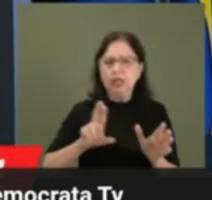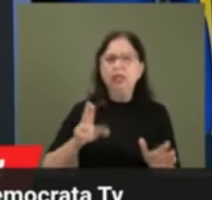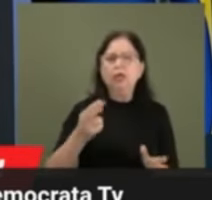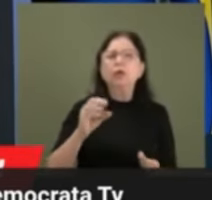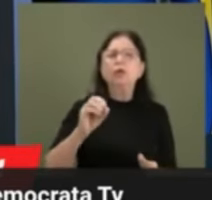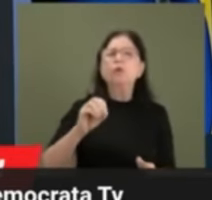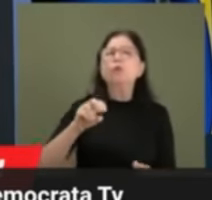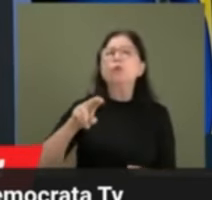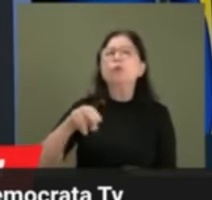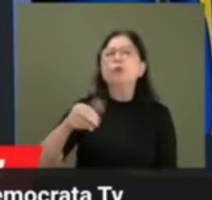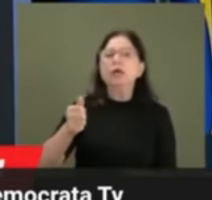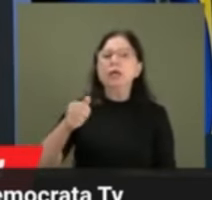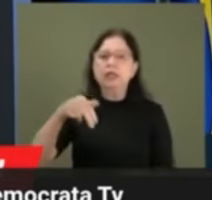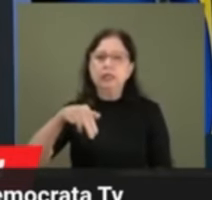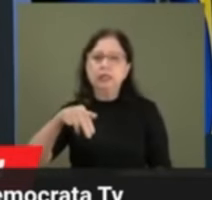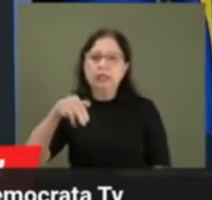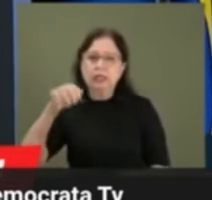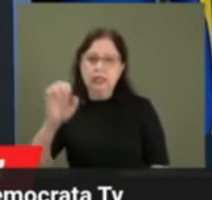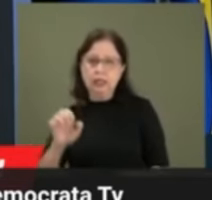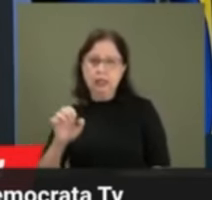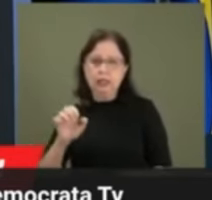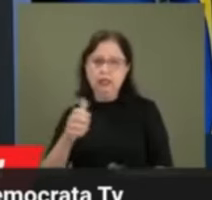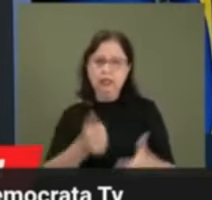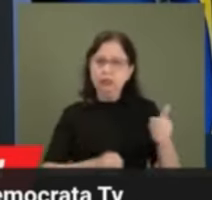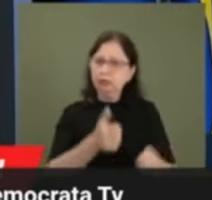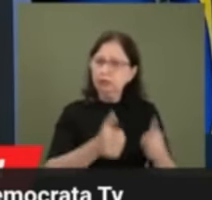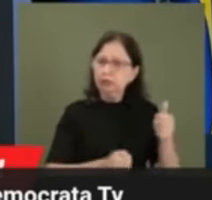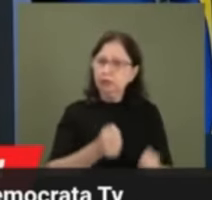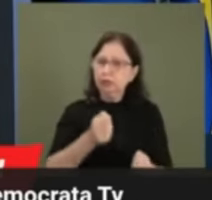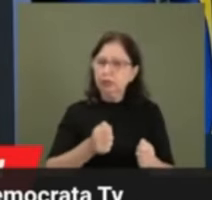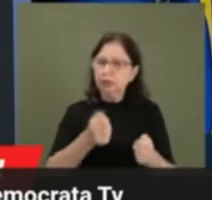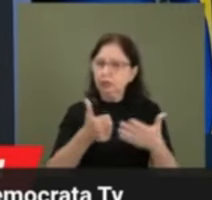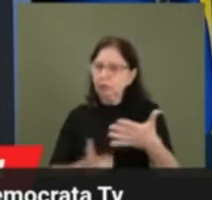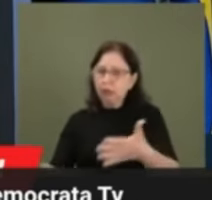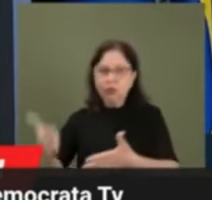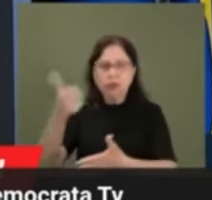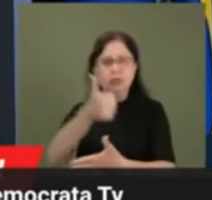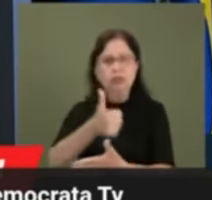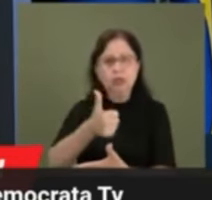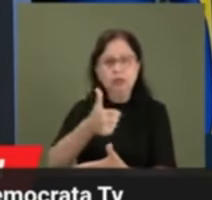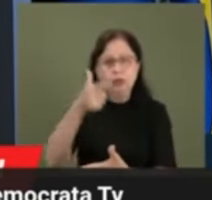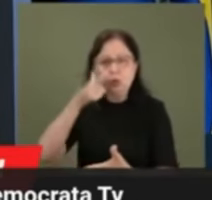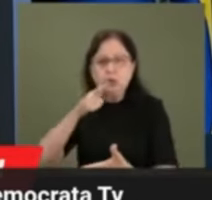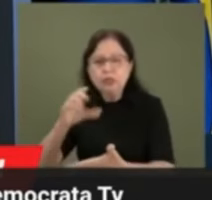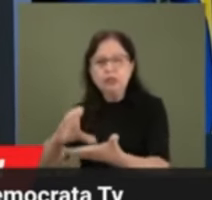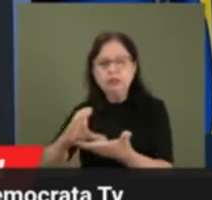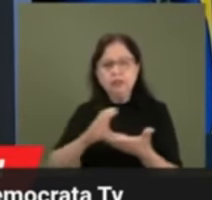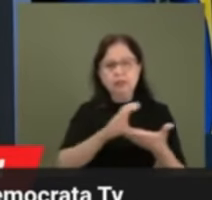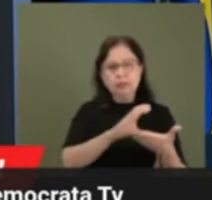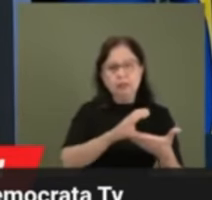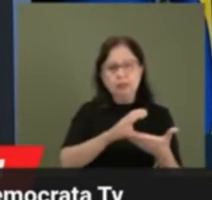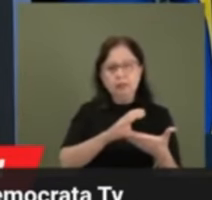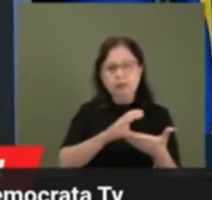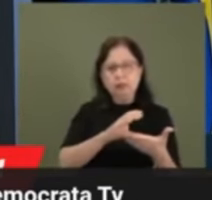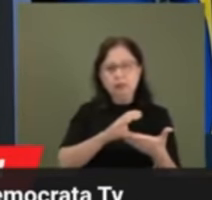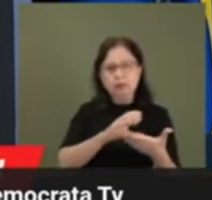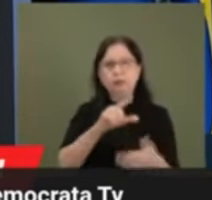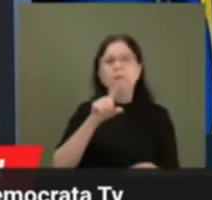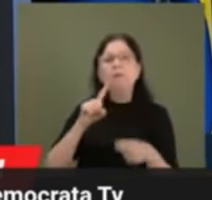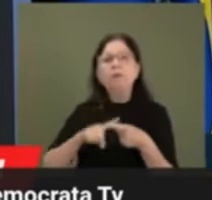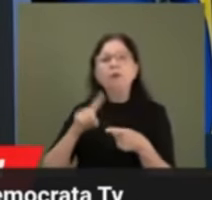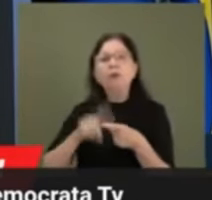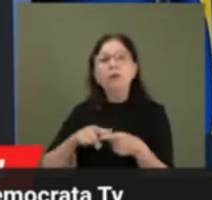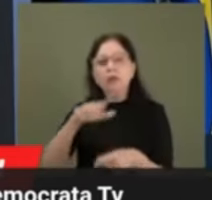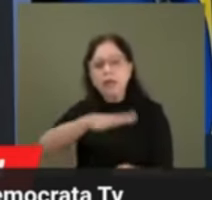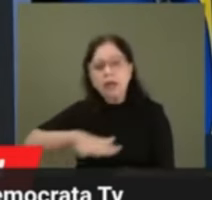tem jogos eletrônicos e game como área prioritária no financiamento que se dá pelo fep porque é uma área de inovação também então hoje nós já